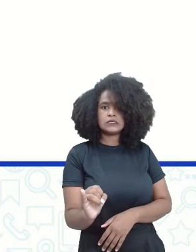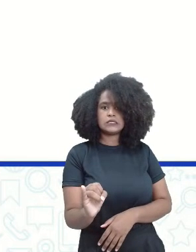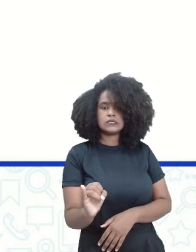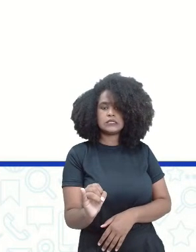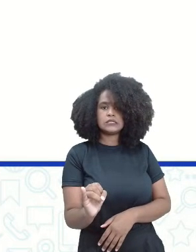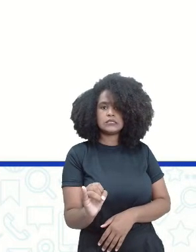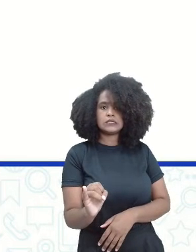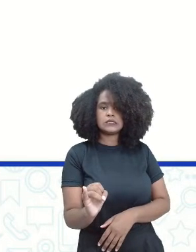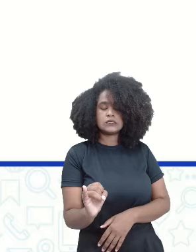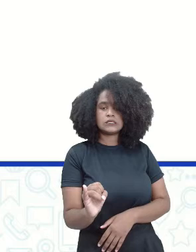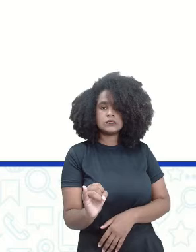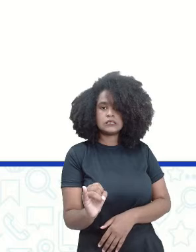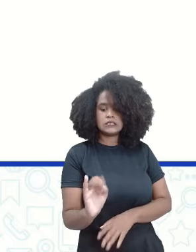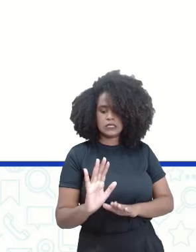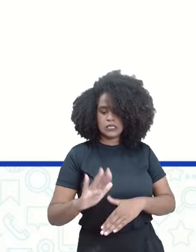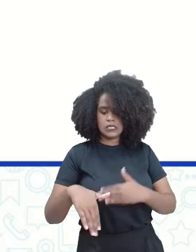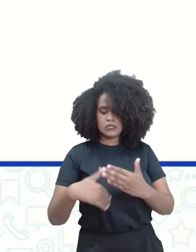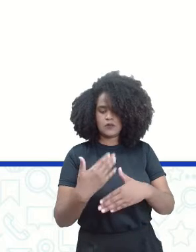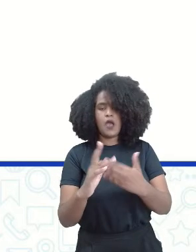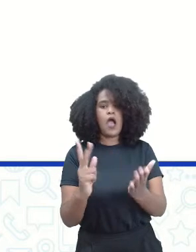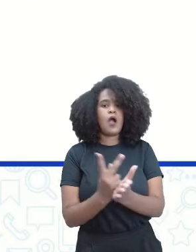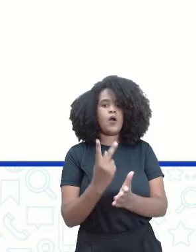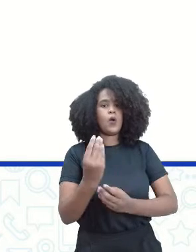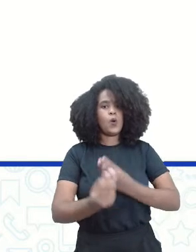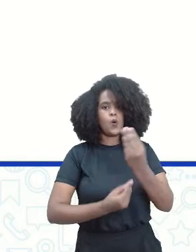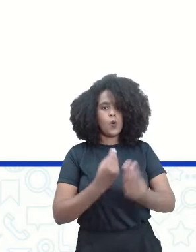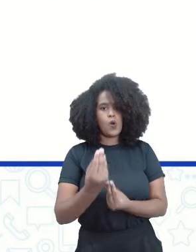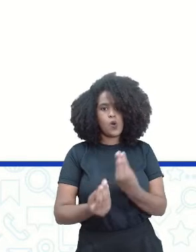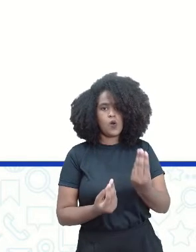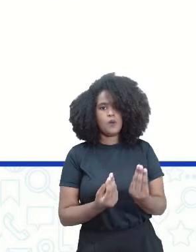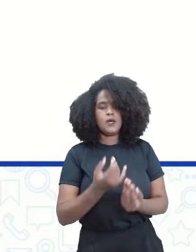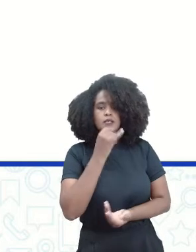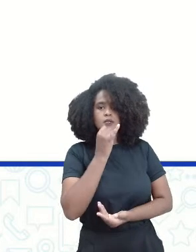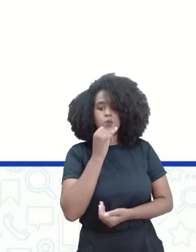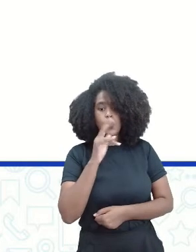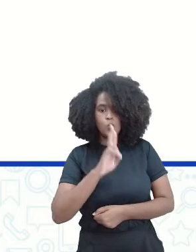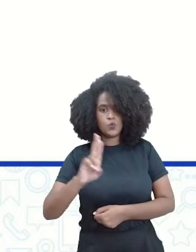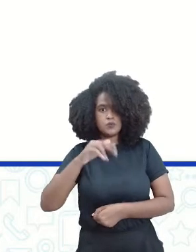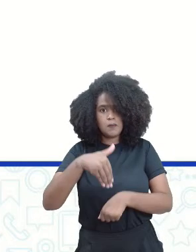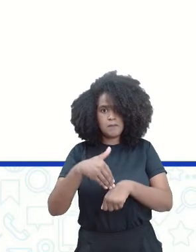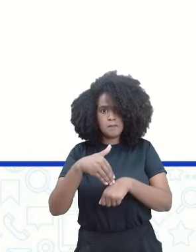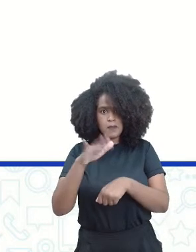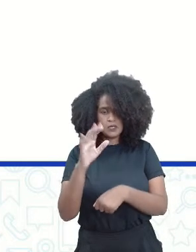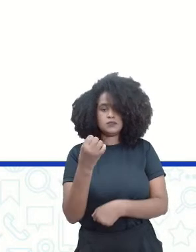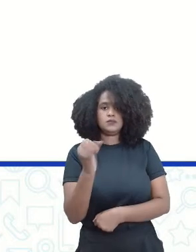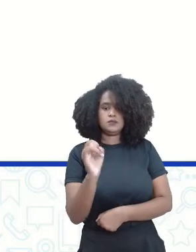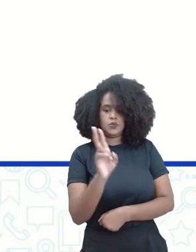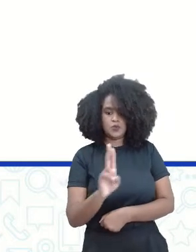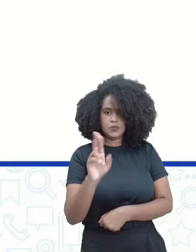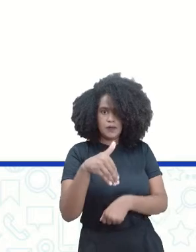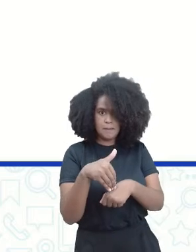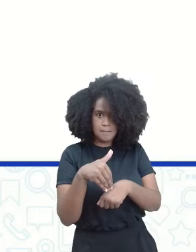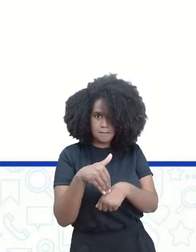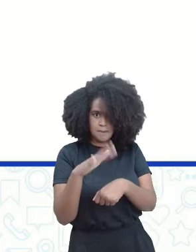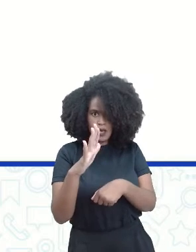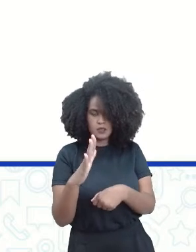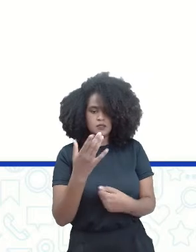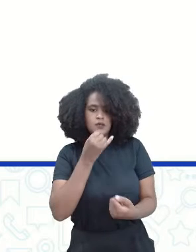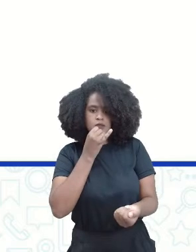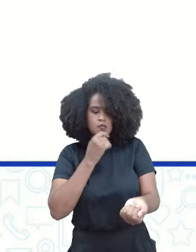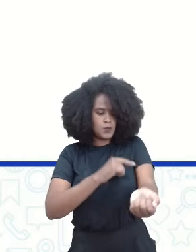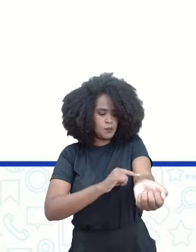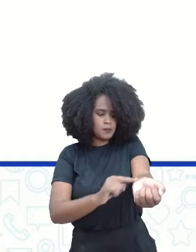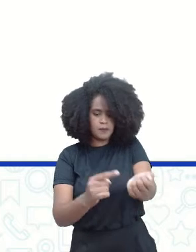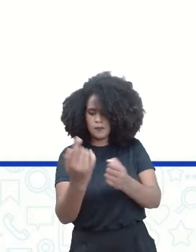o desenvolvimento acontece quando essas partes elas são mais utilizadas. Então, quanto mais a gente usa um determinado membro, mais